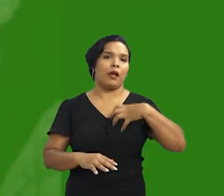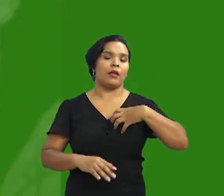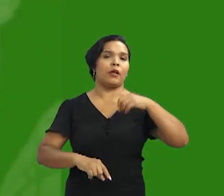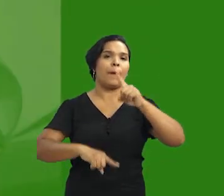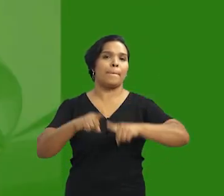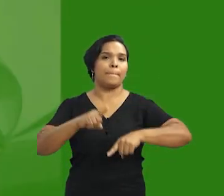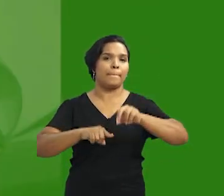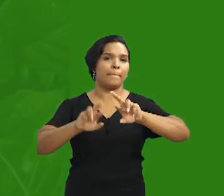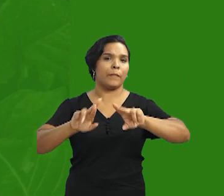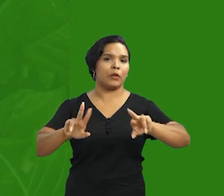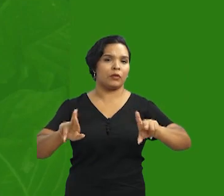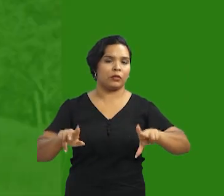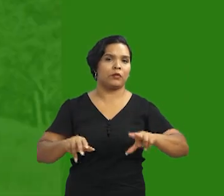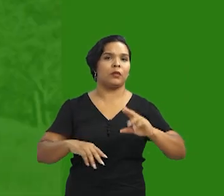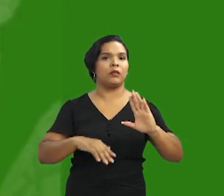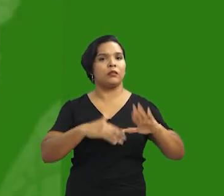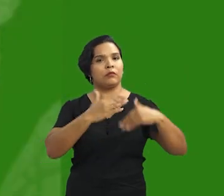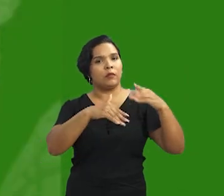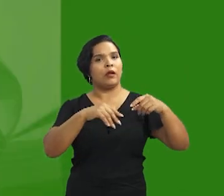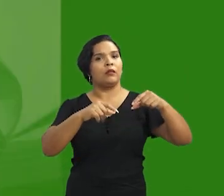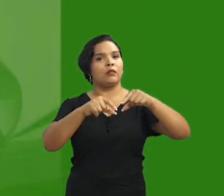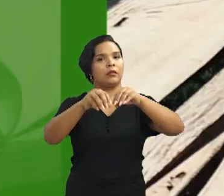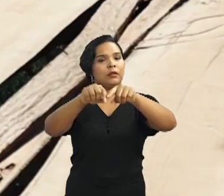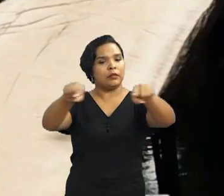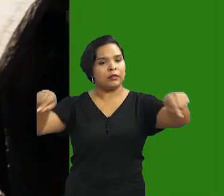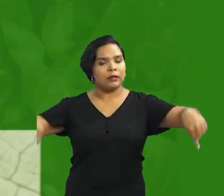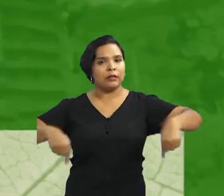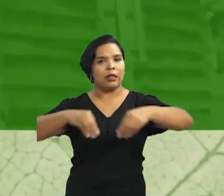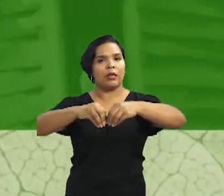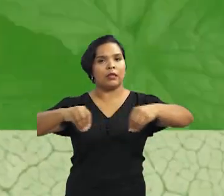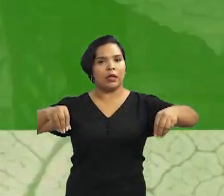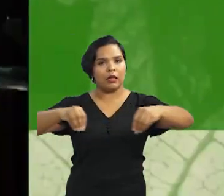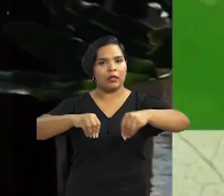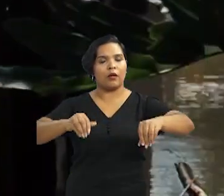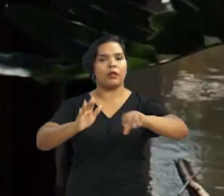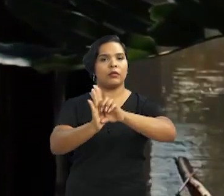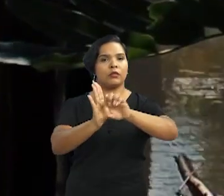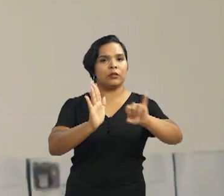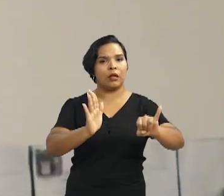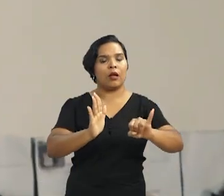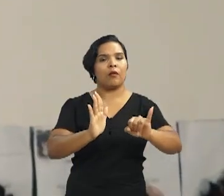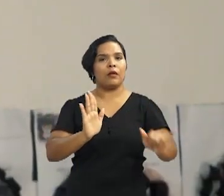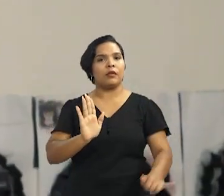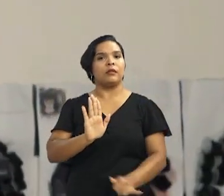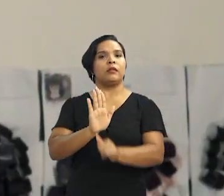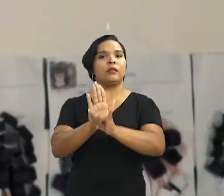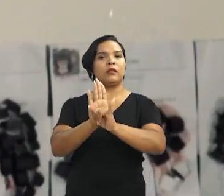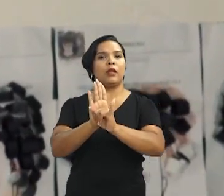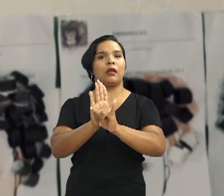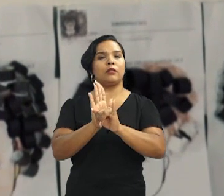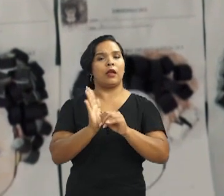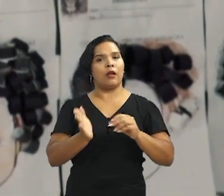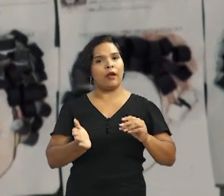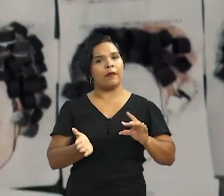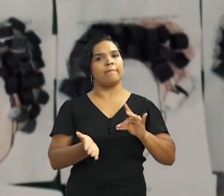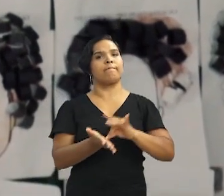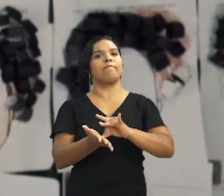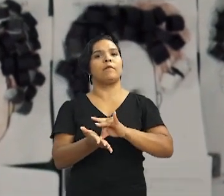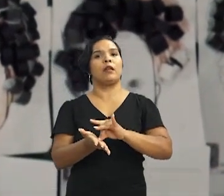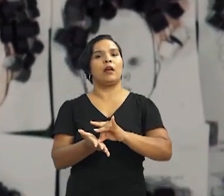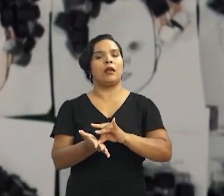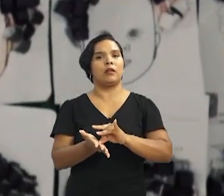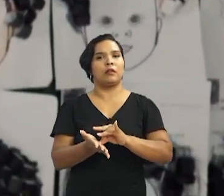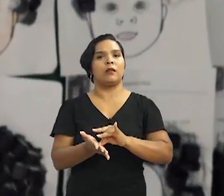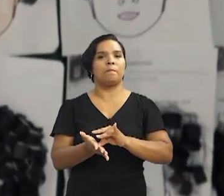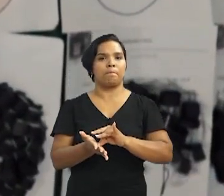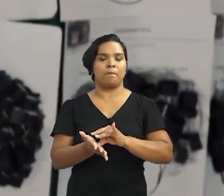edital 11 do Bahia Produtiva, que traz desenvolvimento territorial para os quilombos. E a partir desse edital, essa identidade